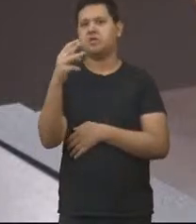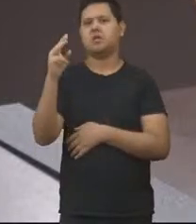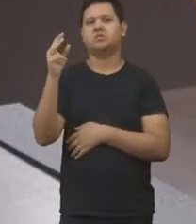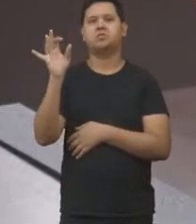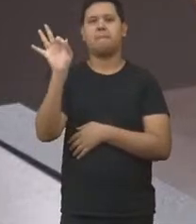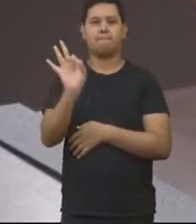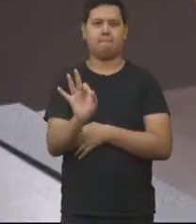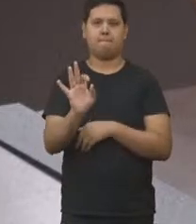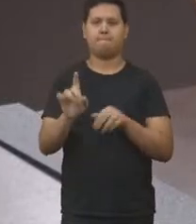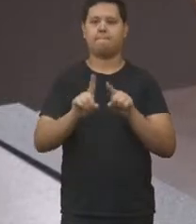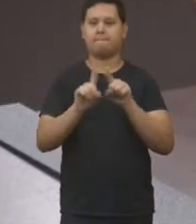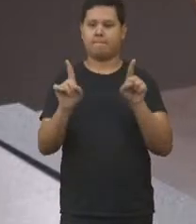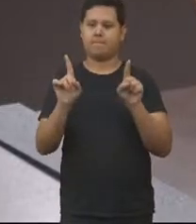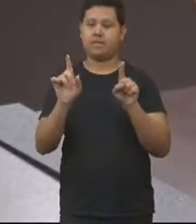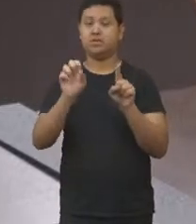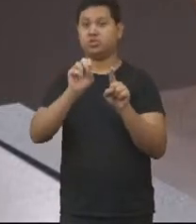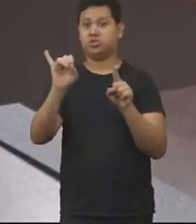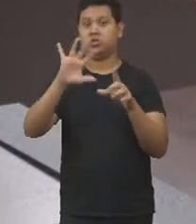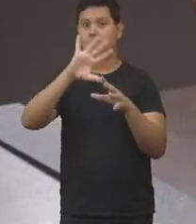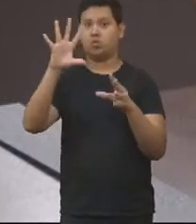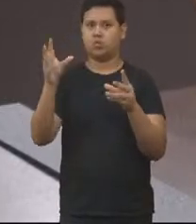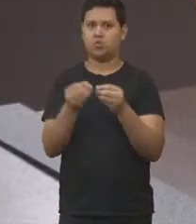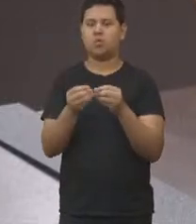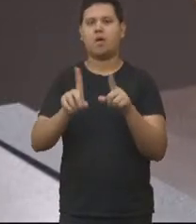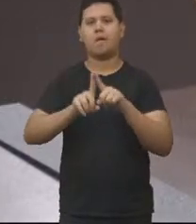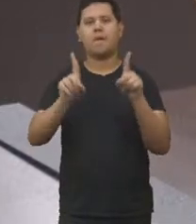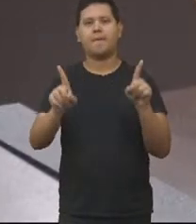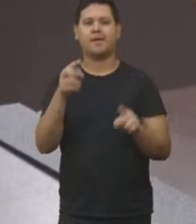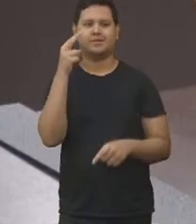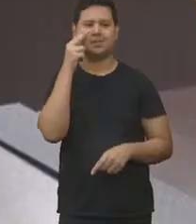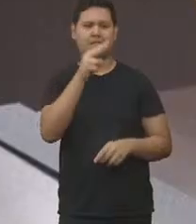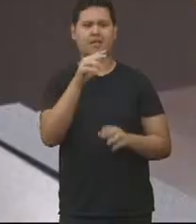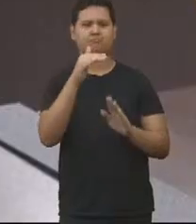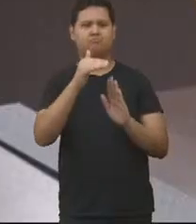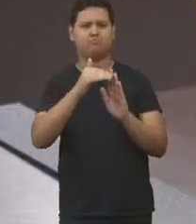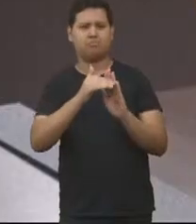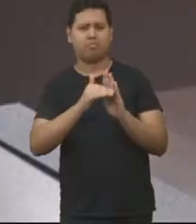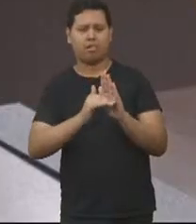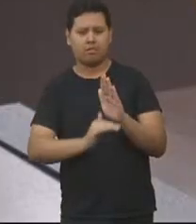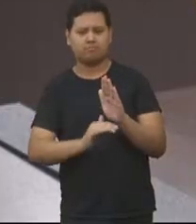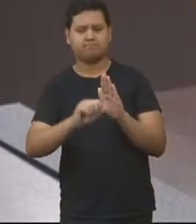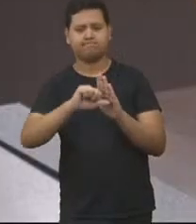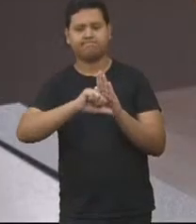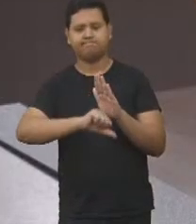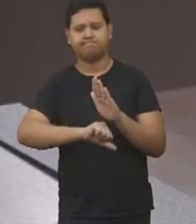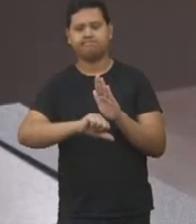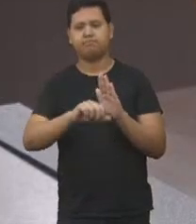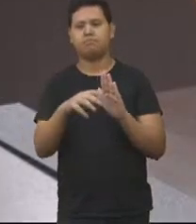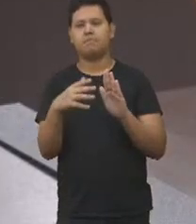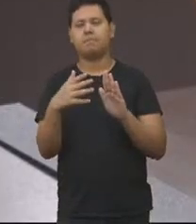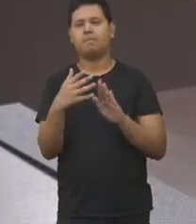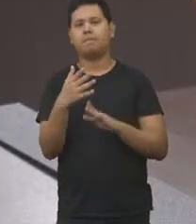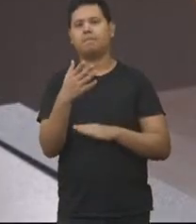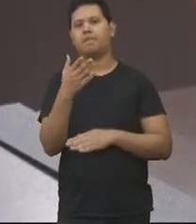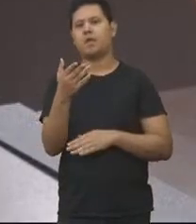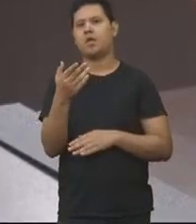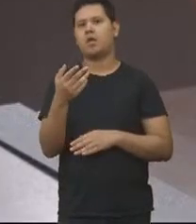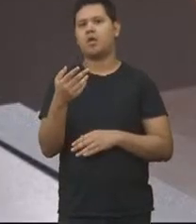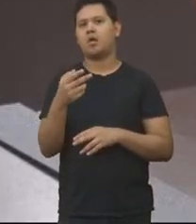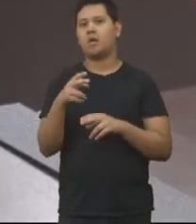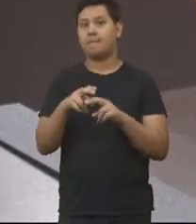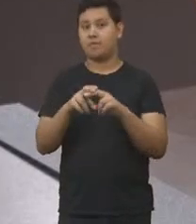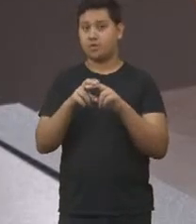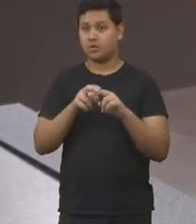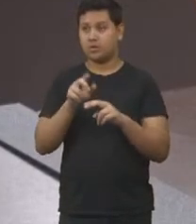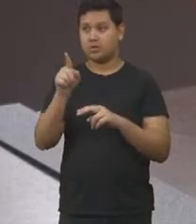se fosse uniforme. Só que está bem abaixo. Isso se deve a essa postura